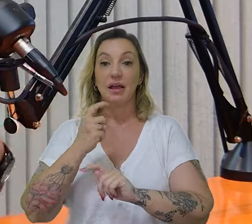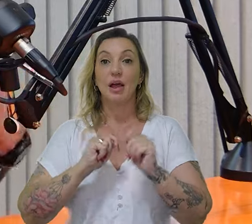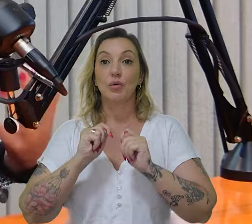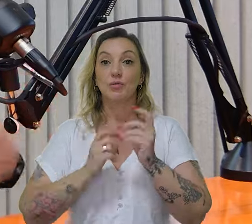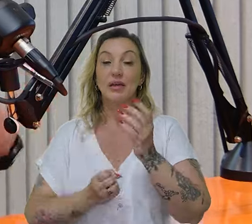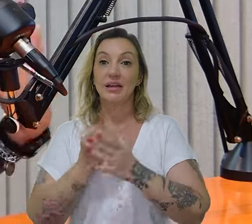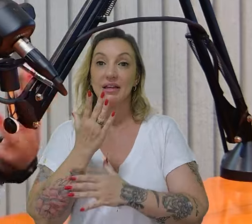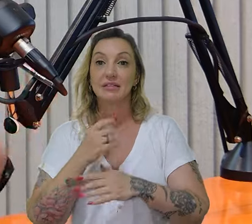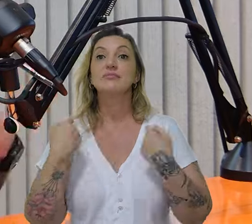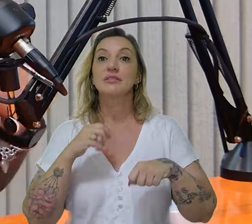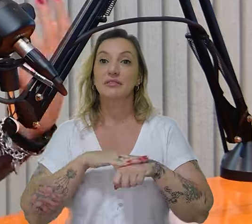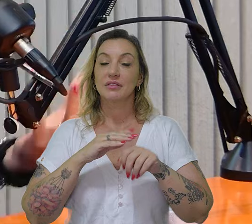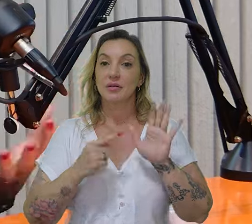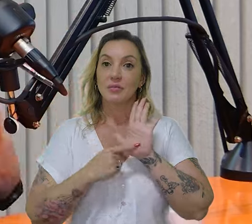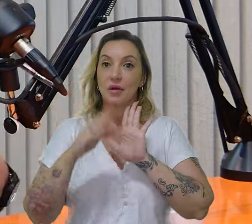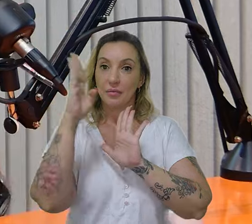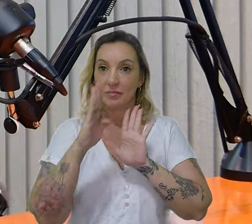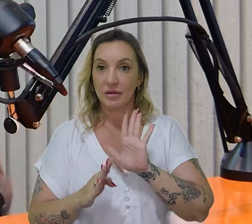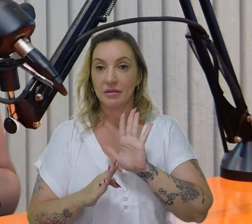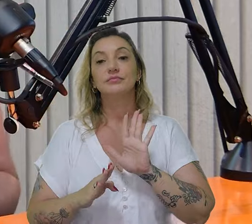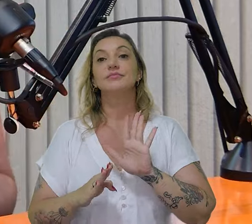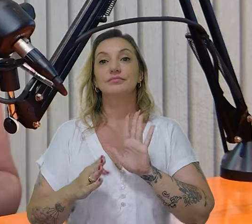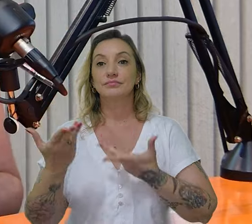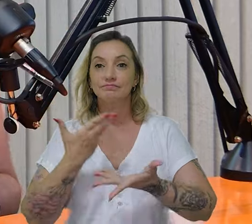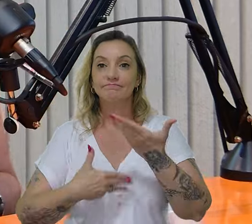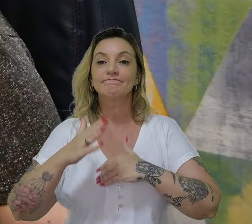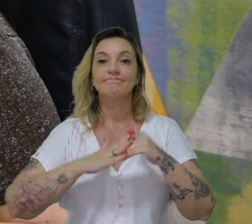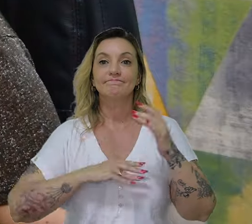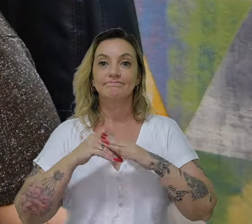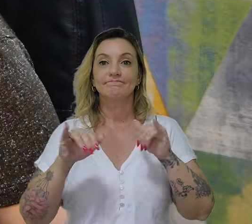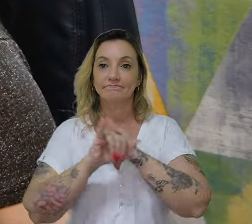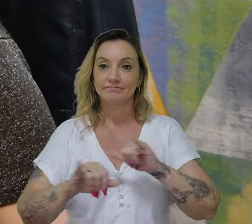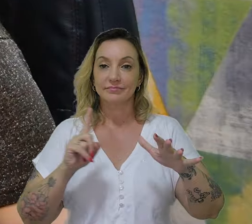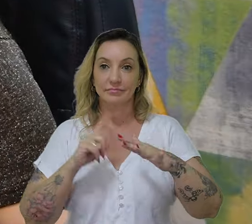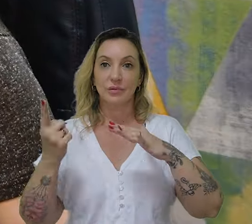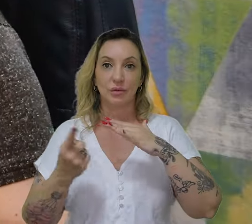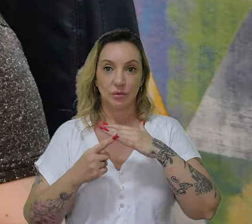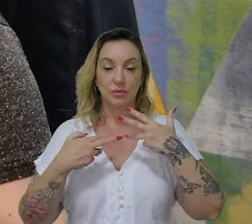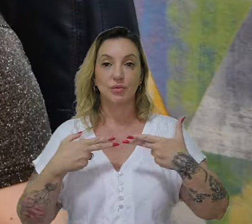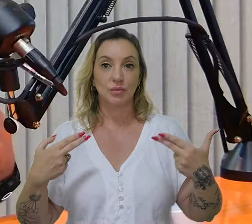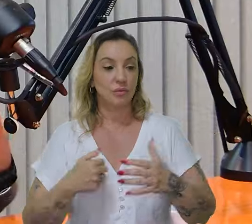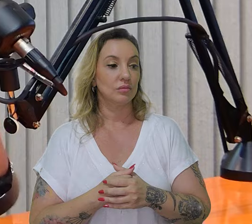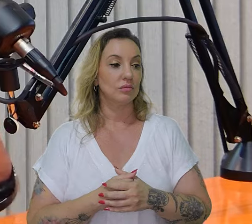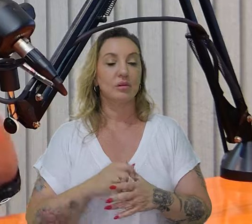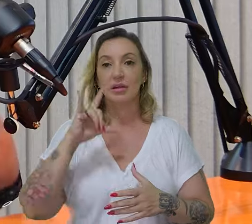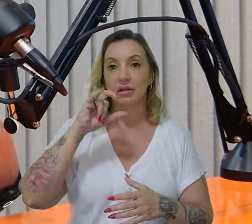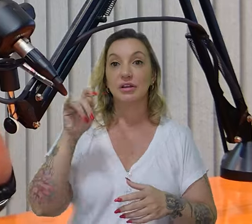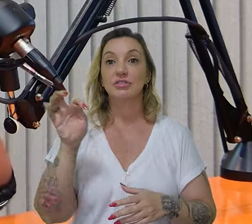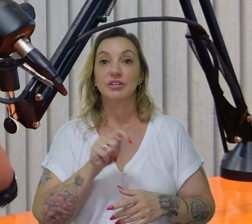fazer coisas que mostrem o Brasil e que falem com profissionais BR E aí vocês divulgam nas redes sociais a gente tem Insta tem